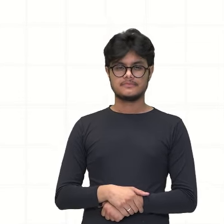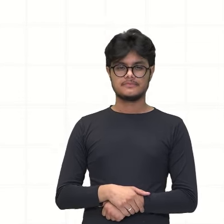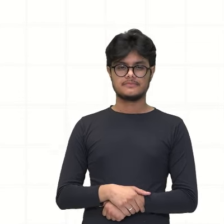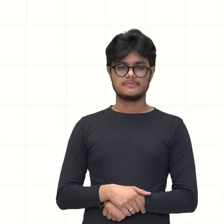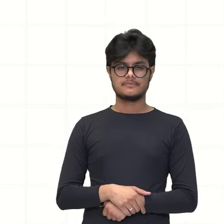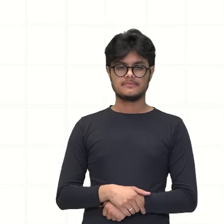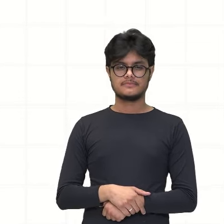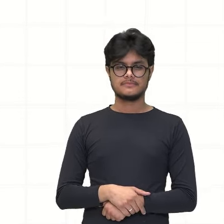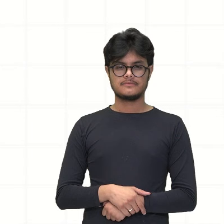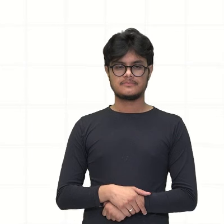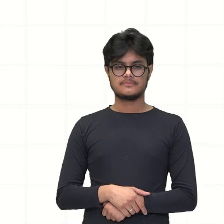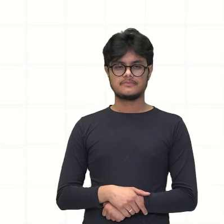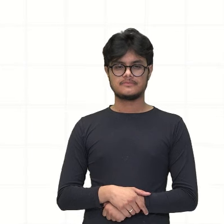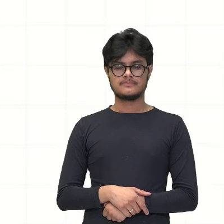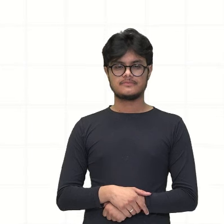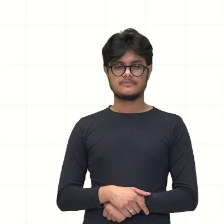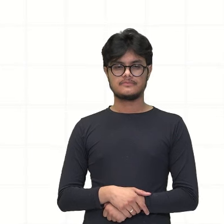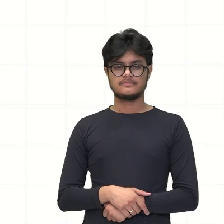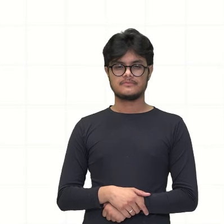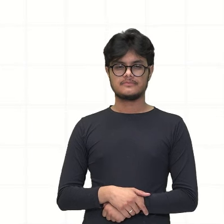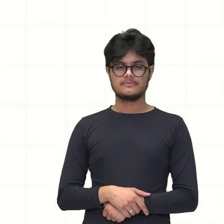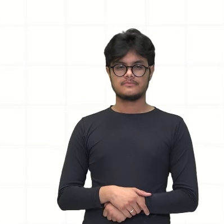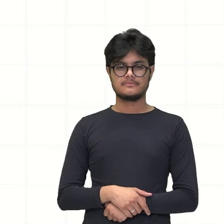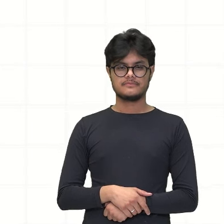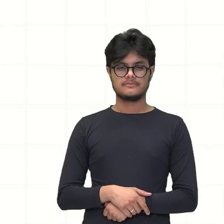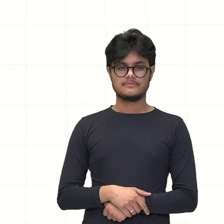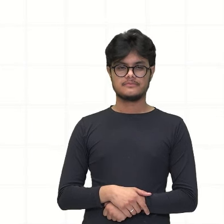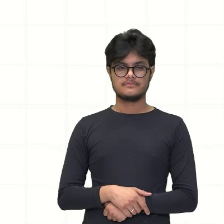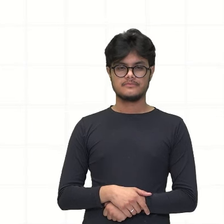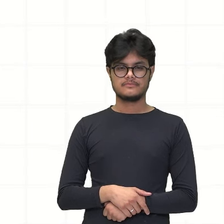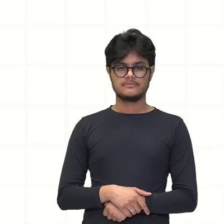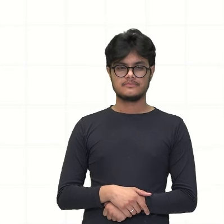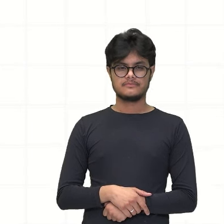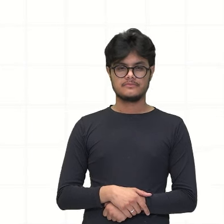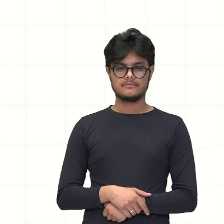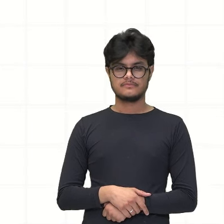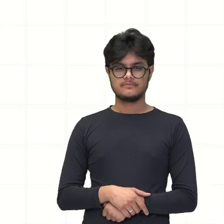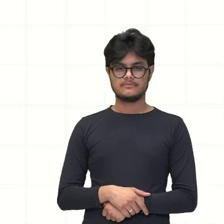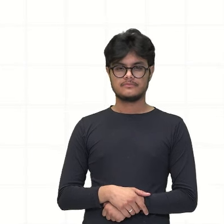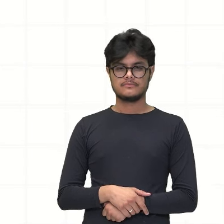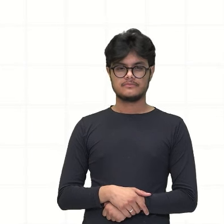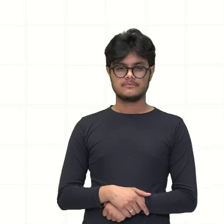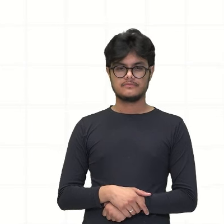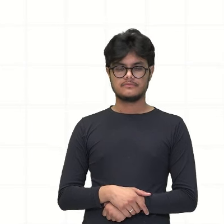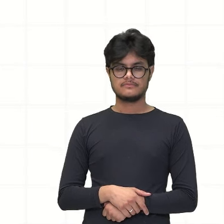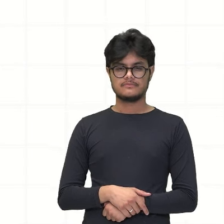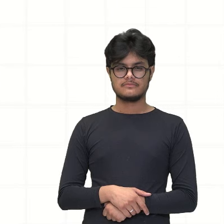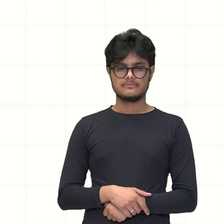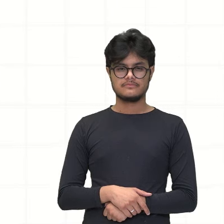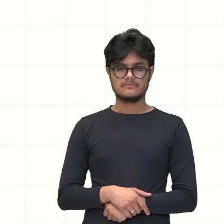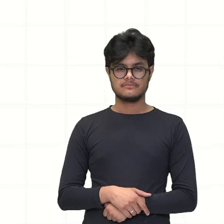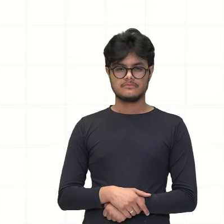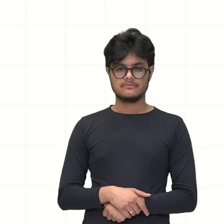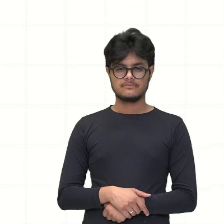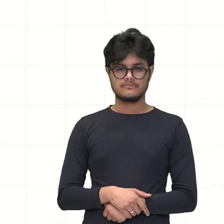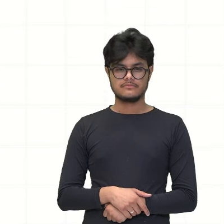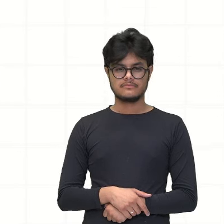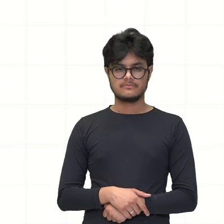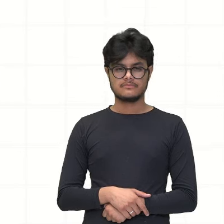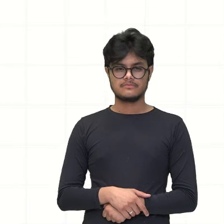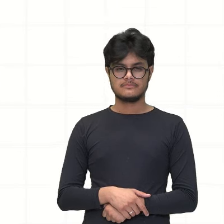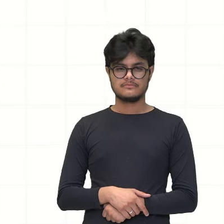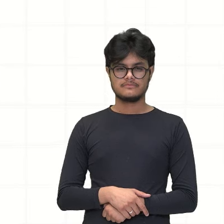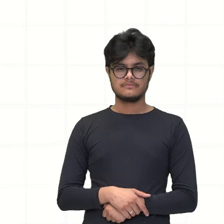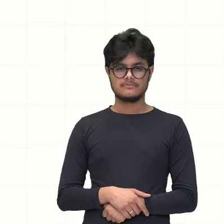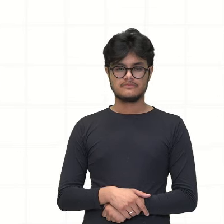do número. Então, ó, 1, 2. Então, ficaria vírgula 20, mas isso não faz